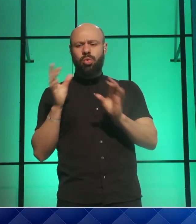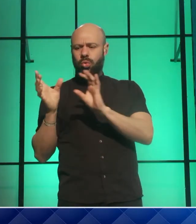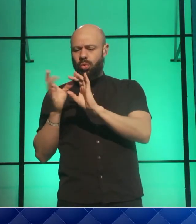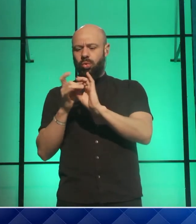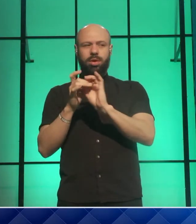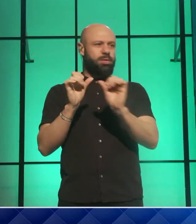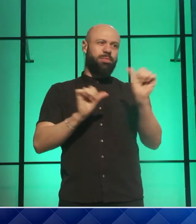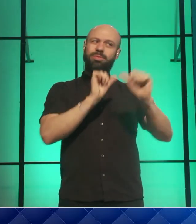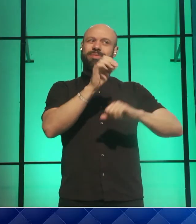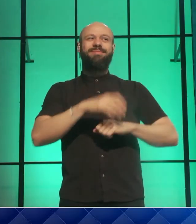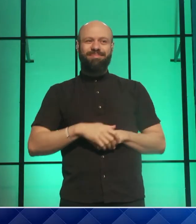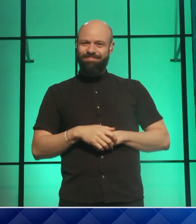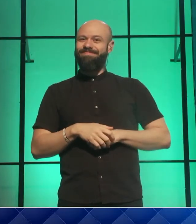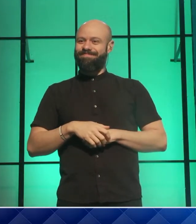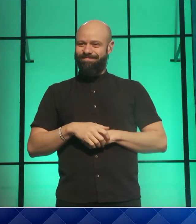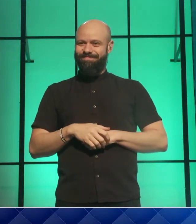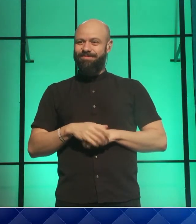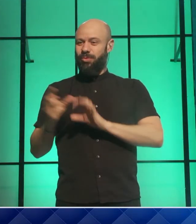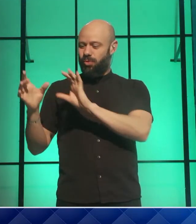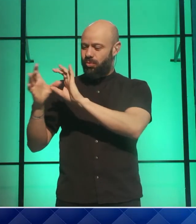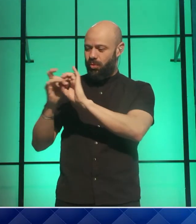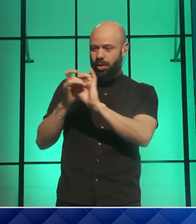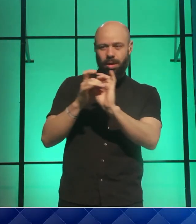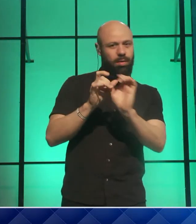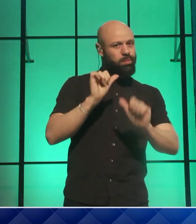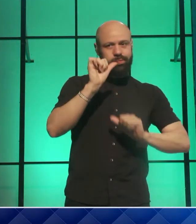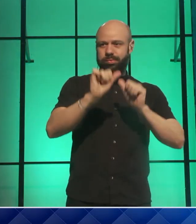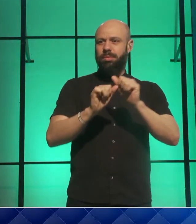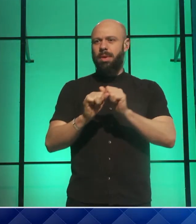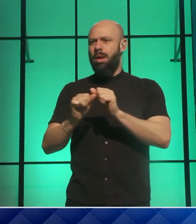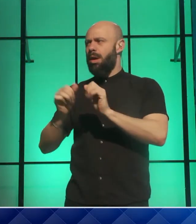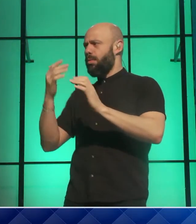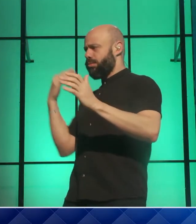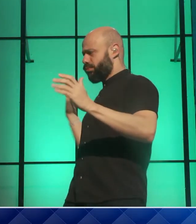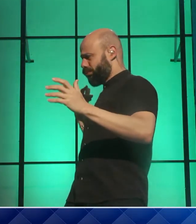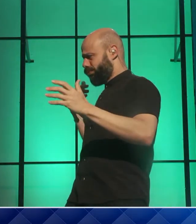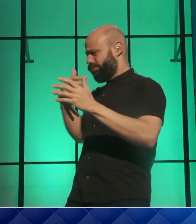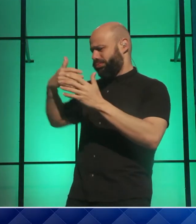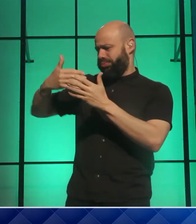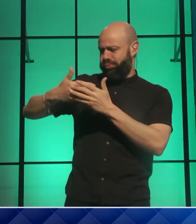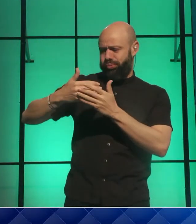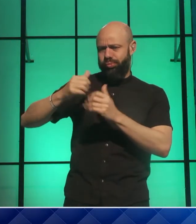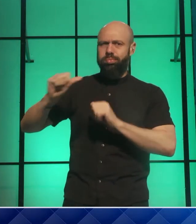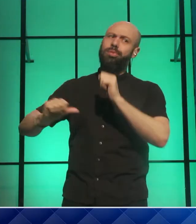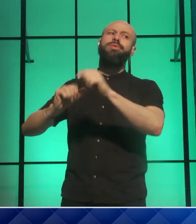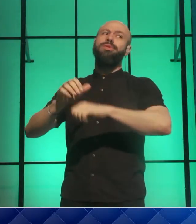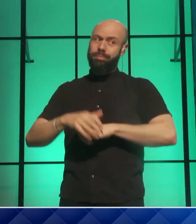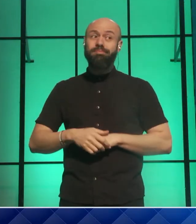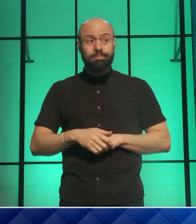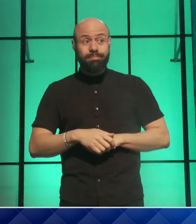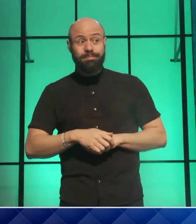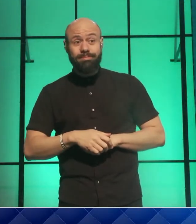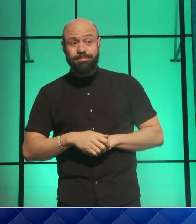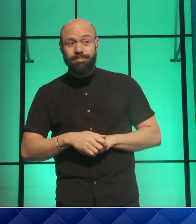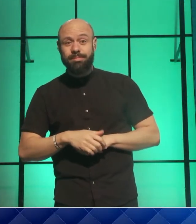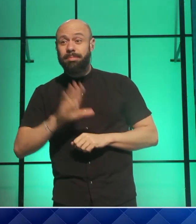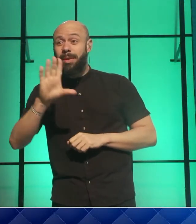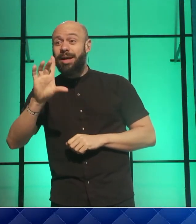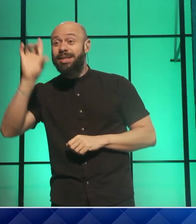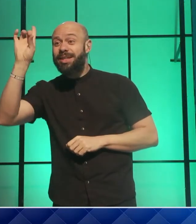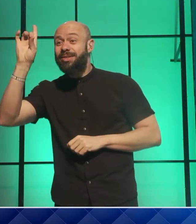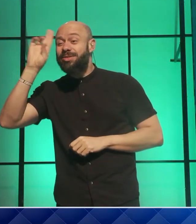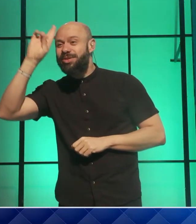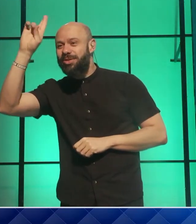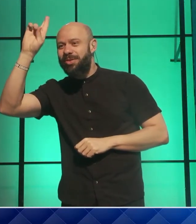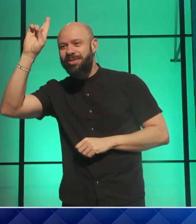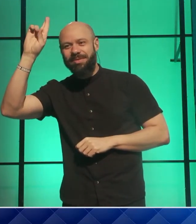muito. As pessoas mudaram muito, a vida mudou muito, mas o Senhor